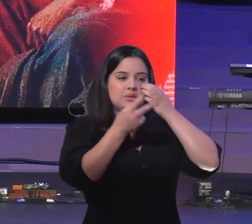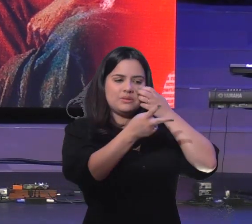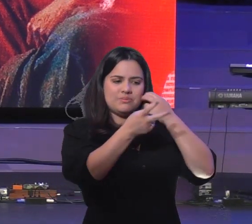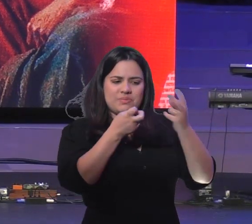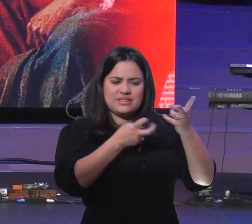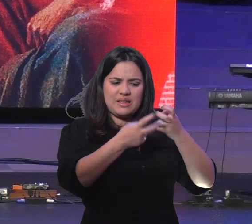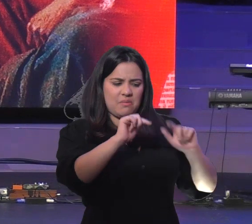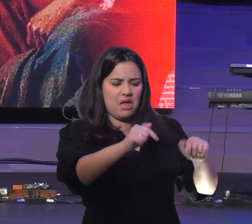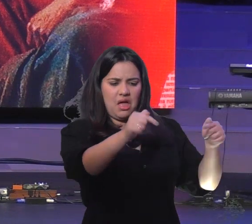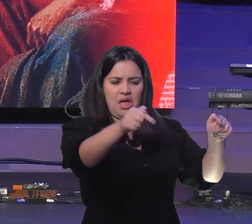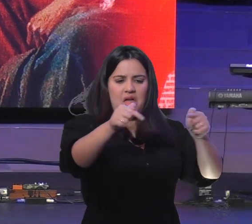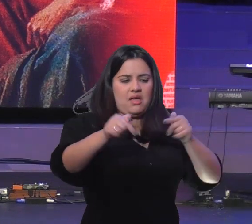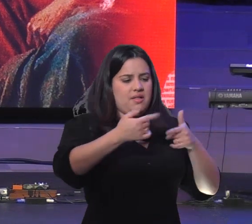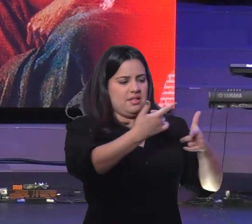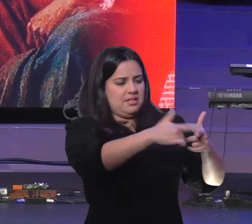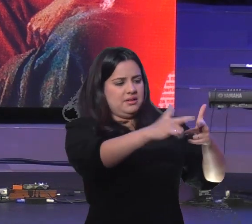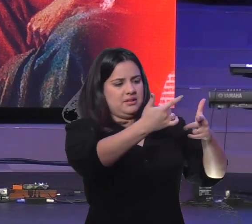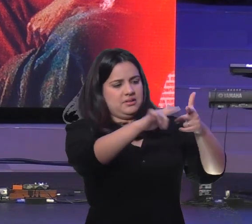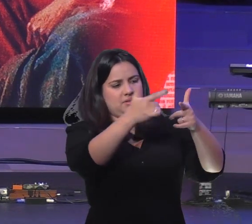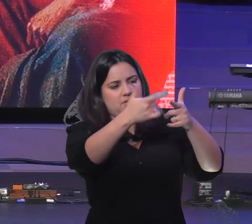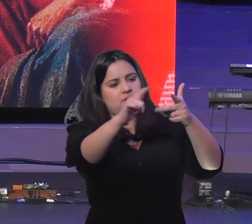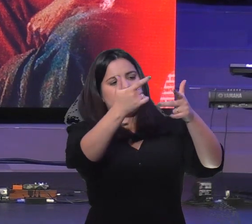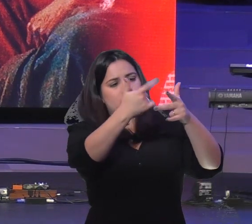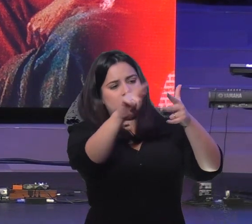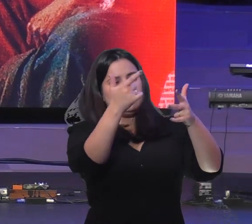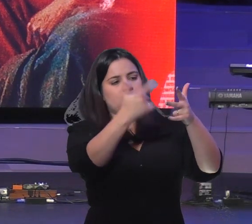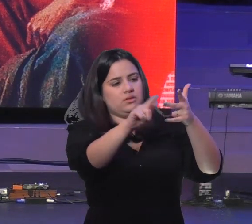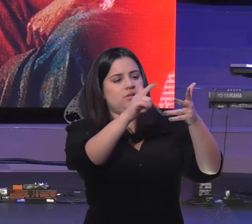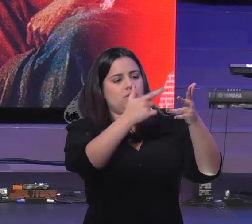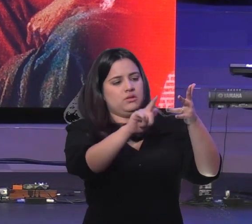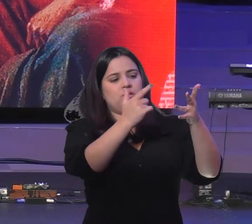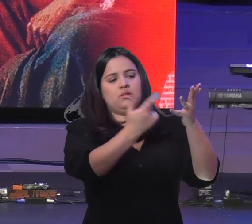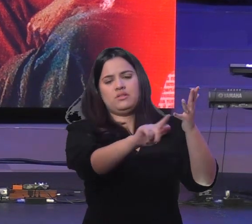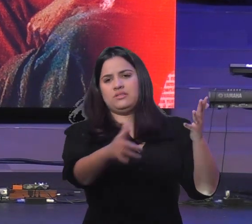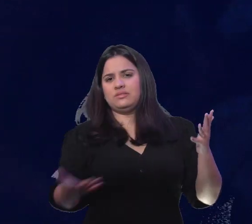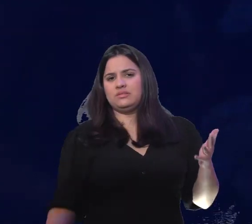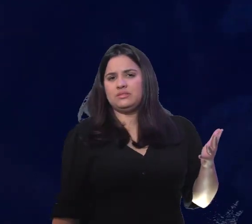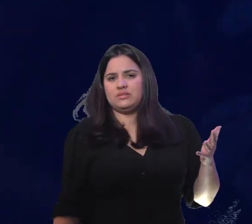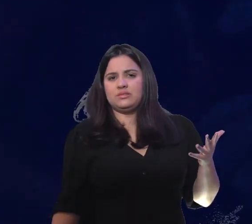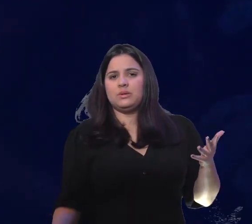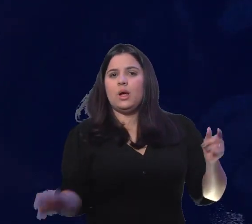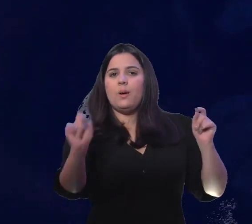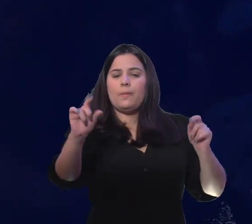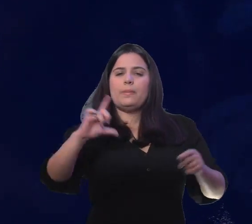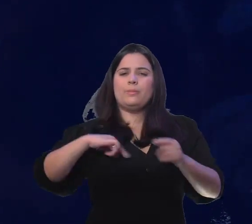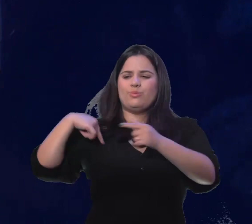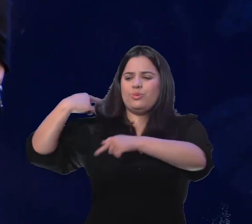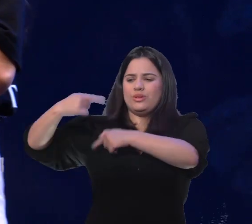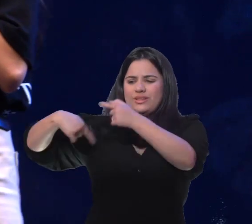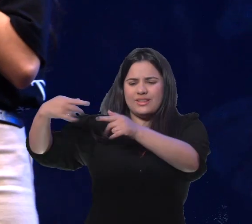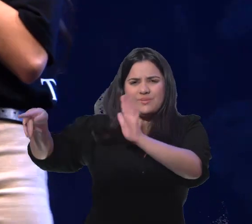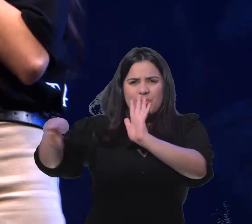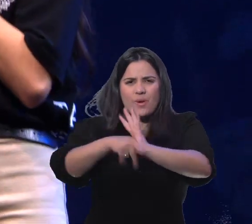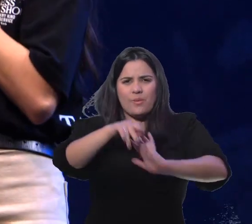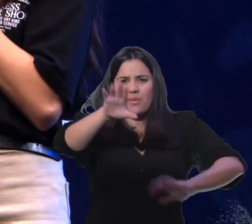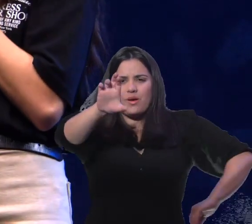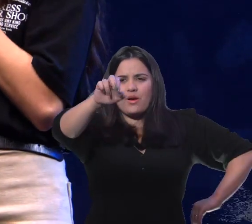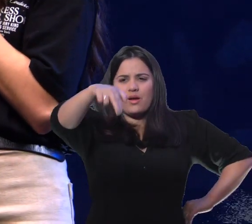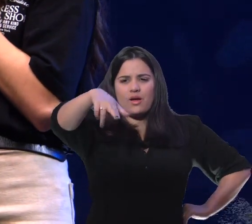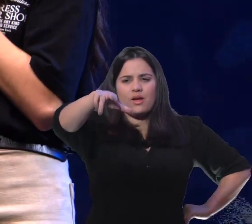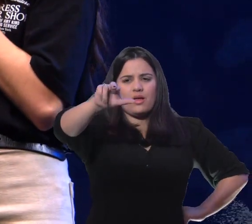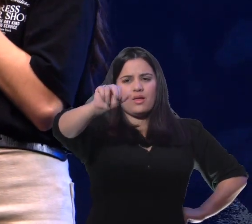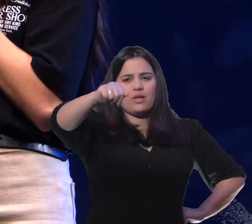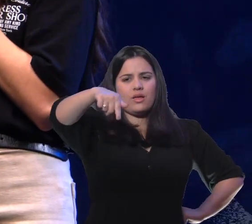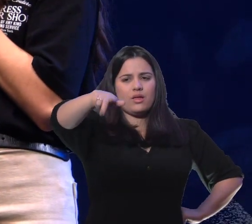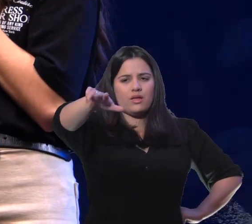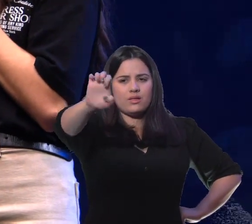quando eles viram lá os gigantes, para quem não sabe, fala ali dos descendentes de Enaque. Qual é a altura da pessoa mais alta